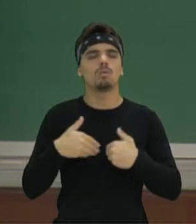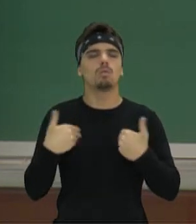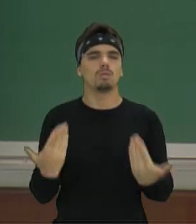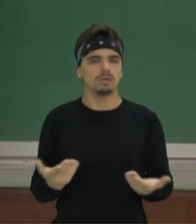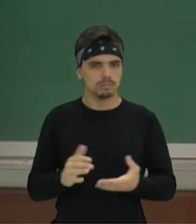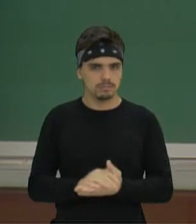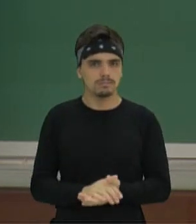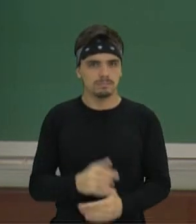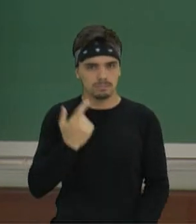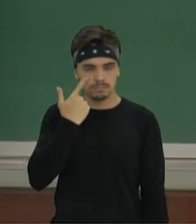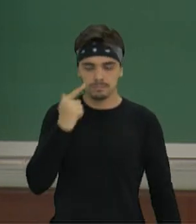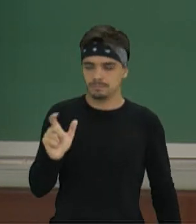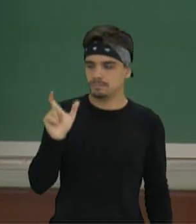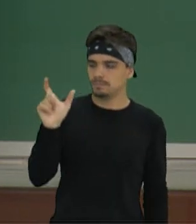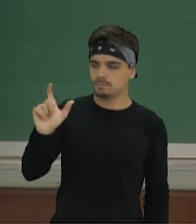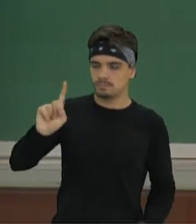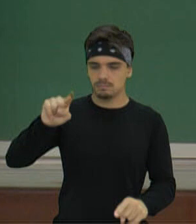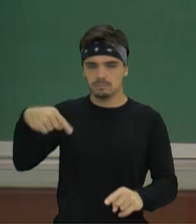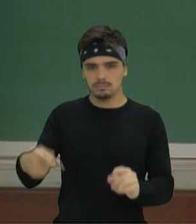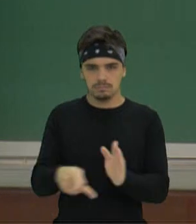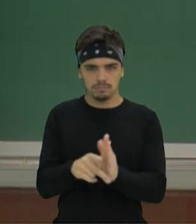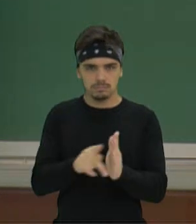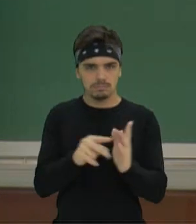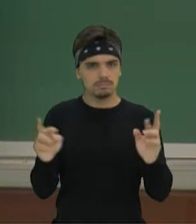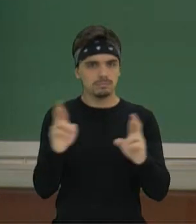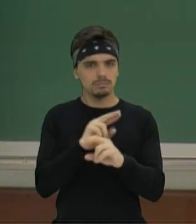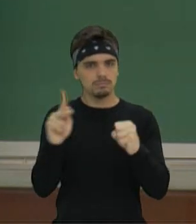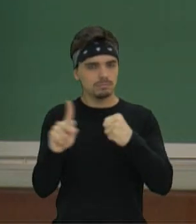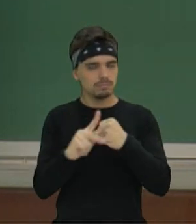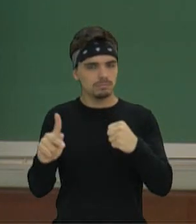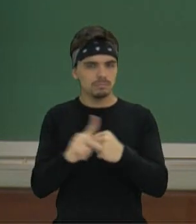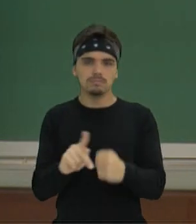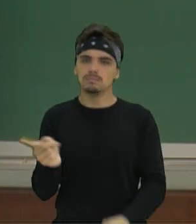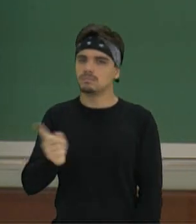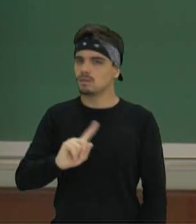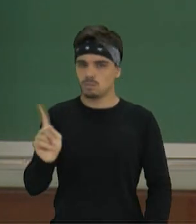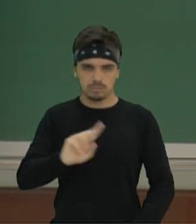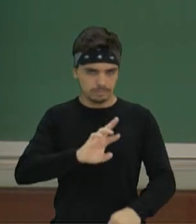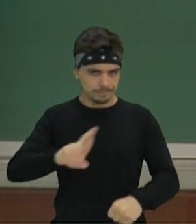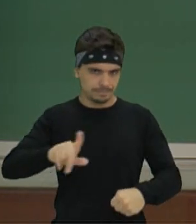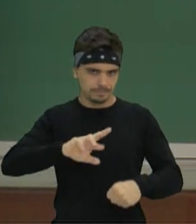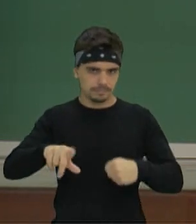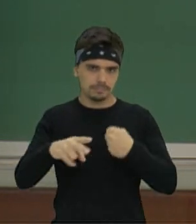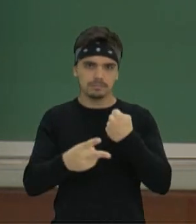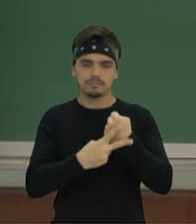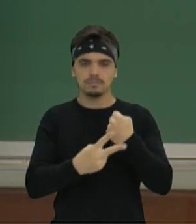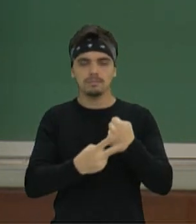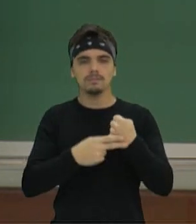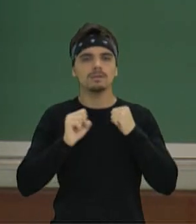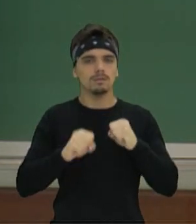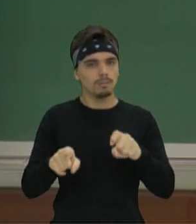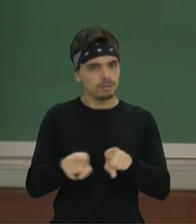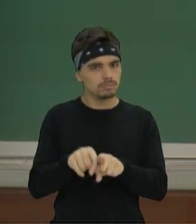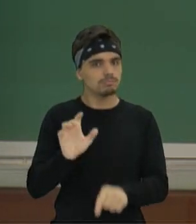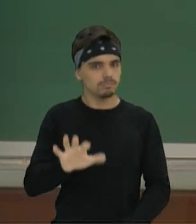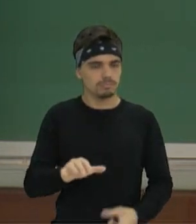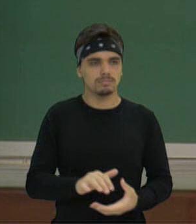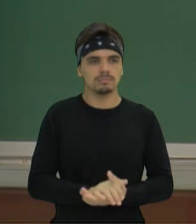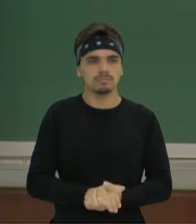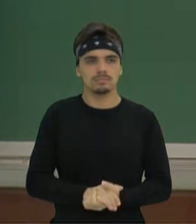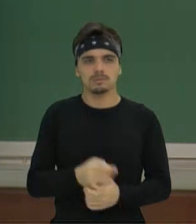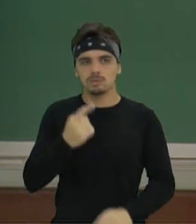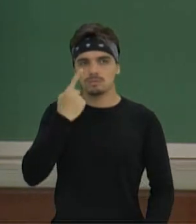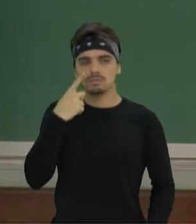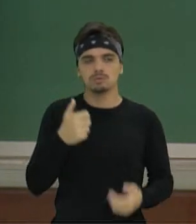a palavra que vier depois do pronome relativo não for um verbo, esse pronome pode ser omitido. Veja comigo,